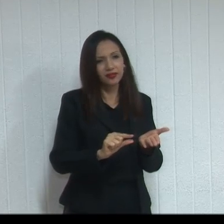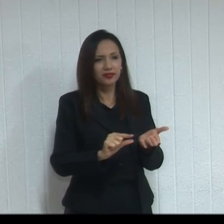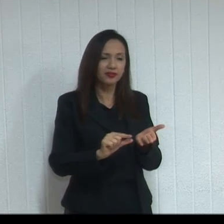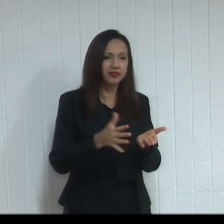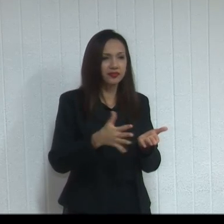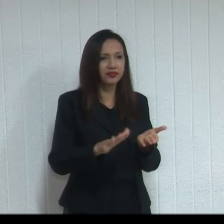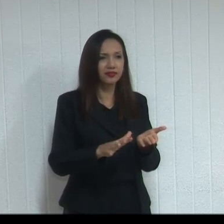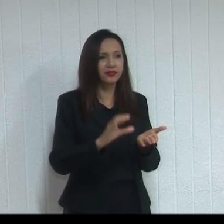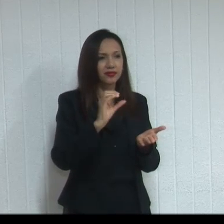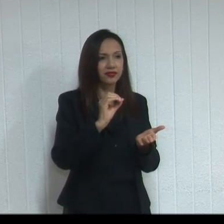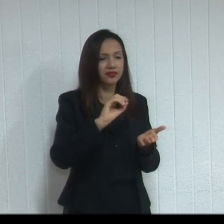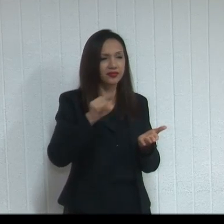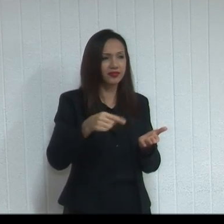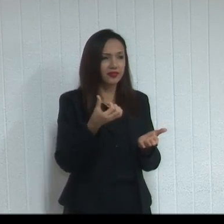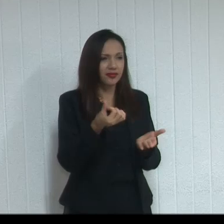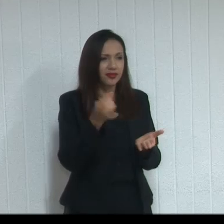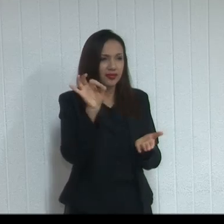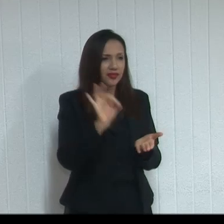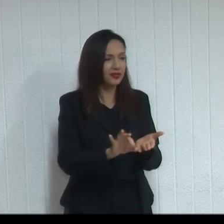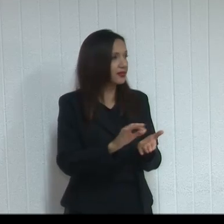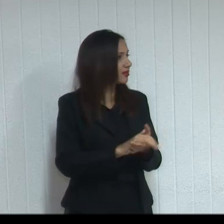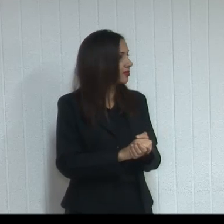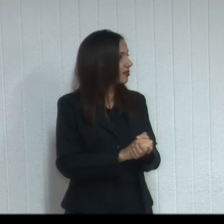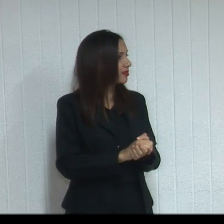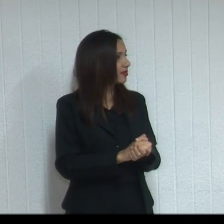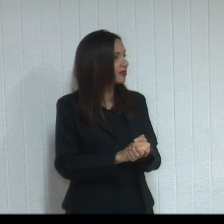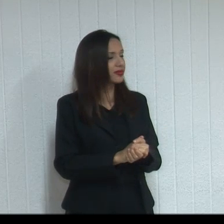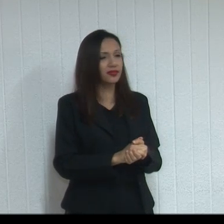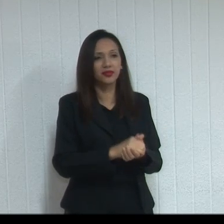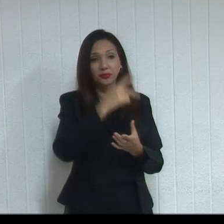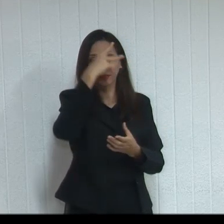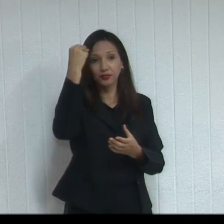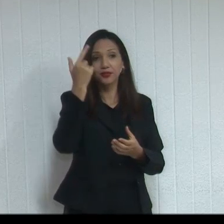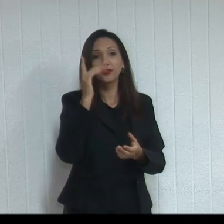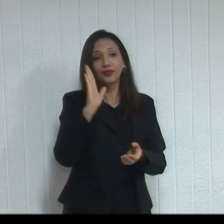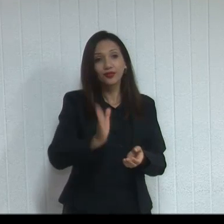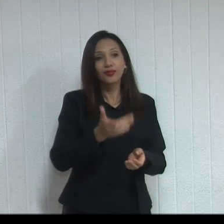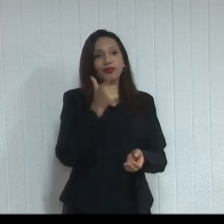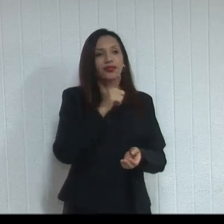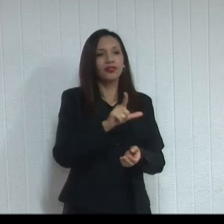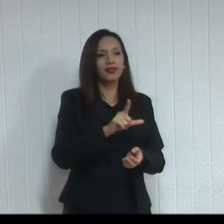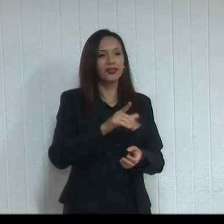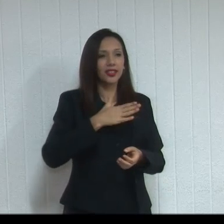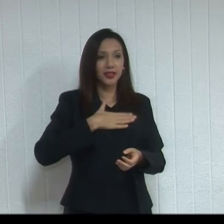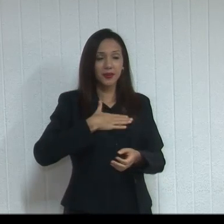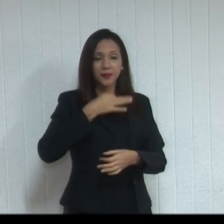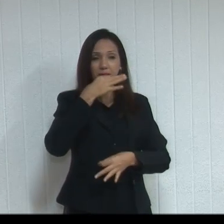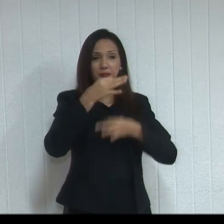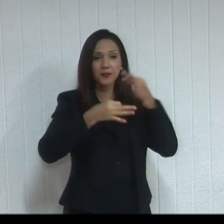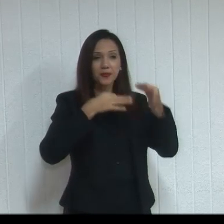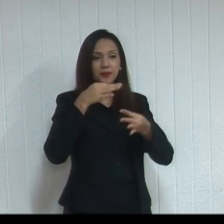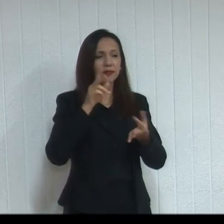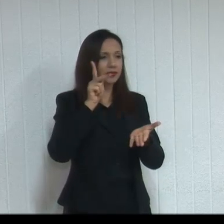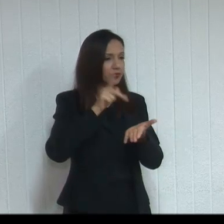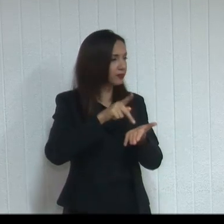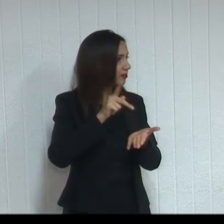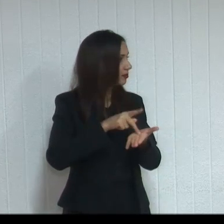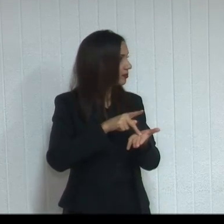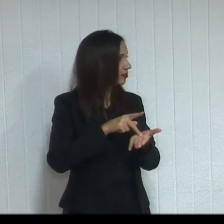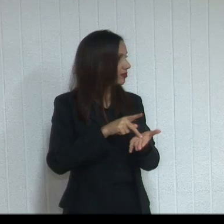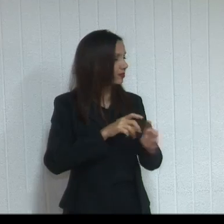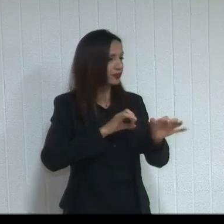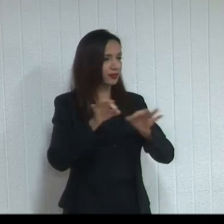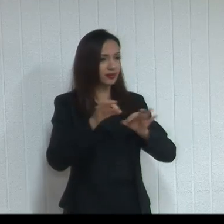de 0,6%. Então, a prefeitura já saía ganhando. Então, a minha sugestão é que, de fato, quando